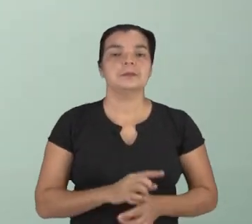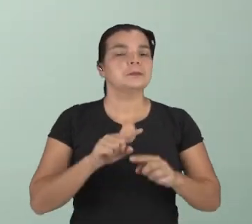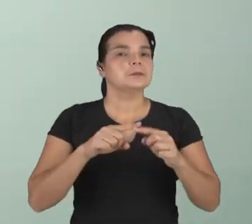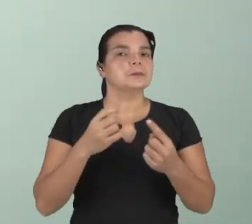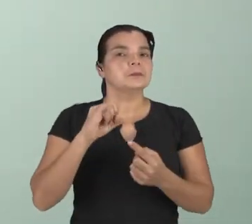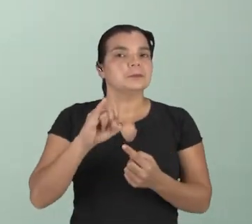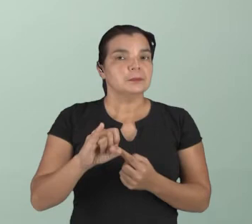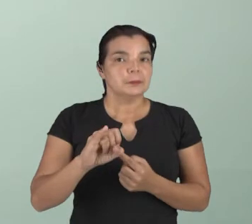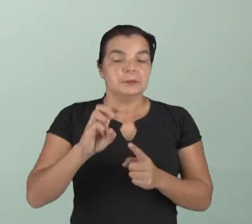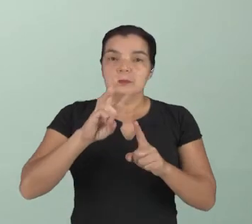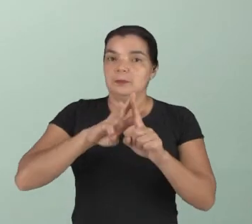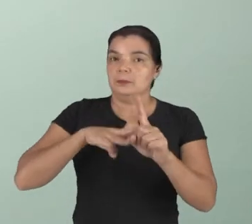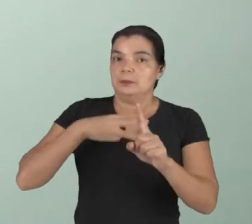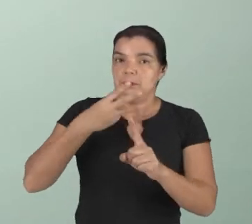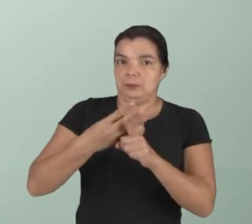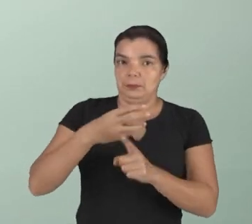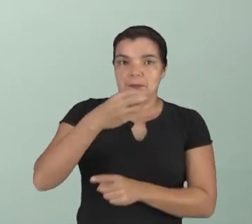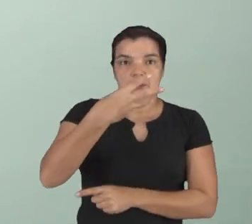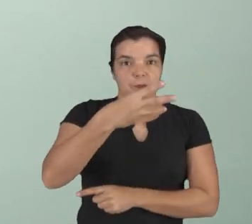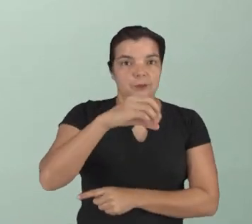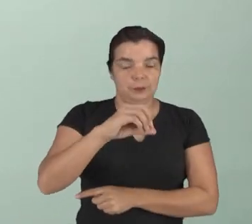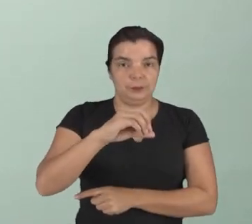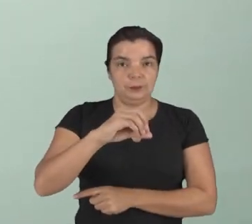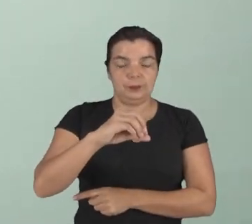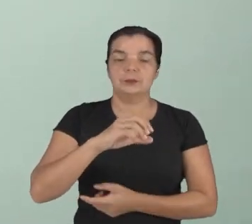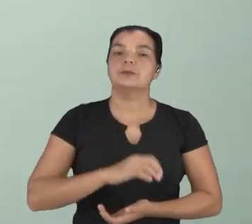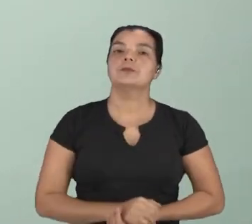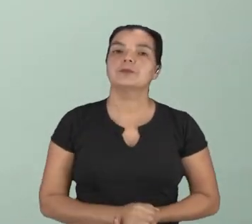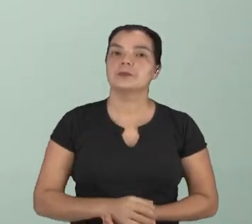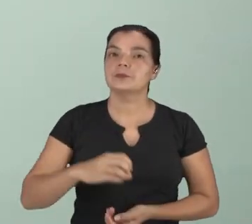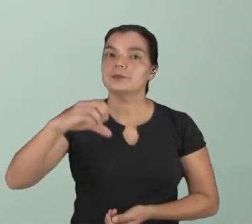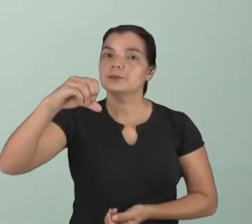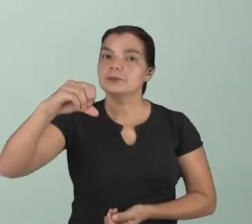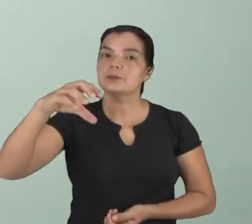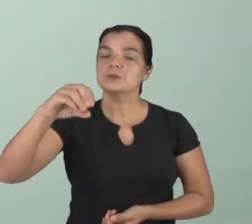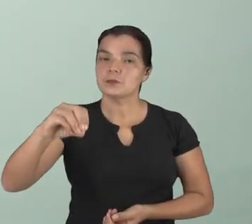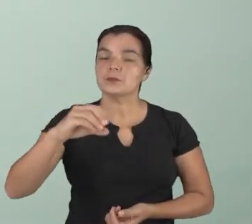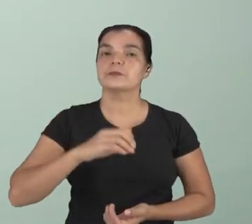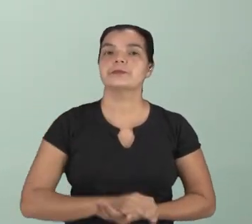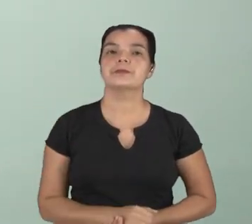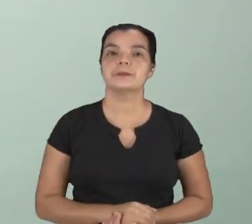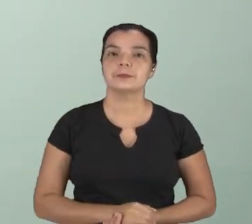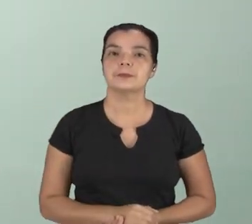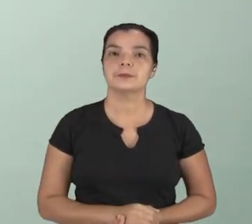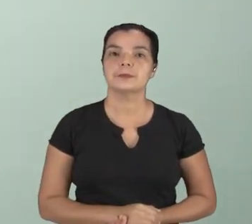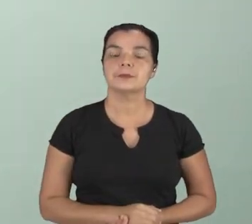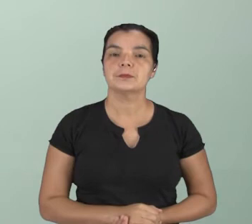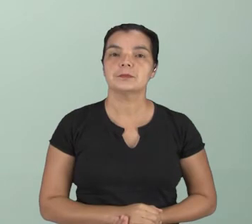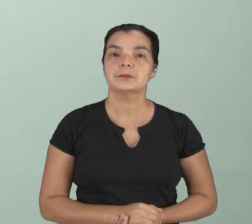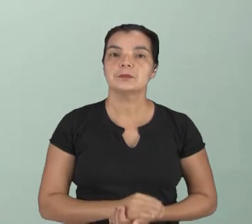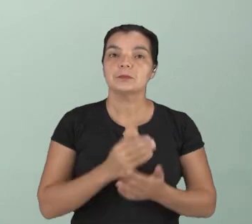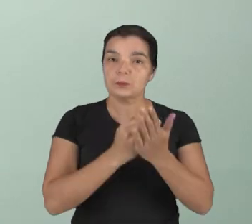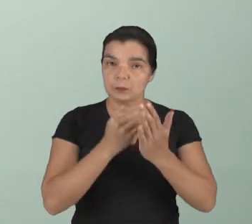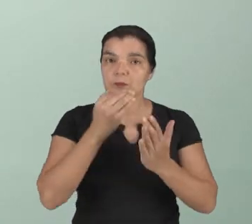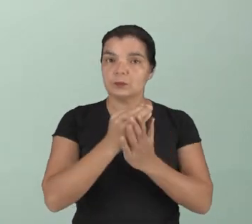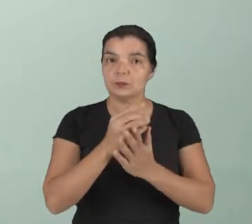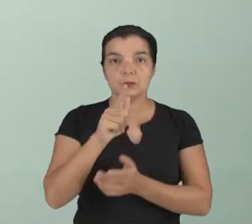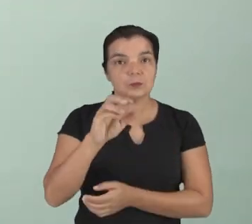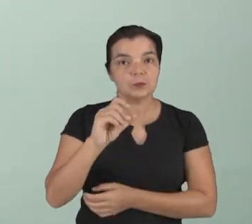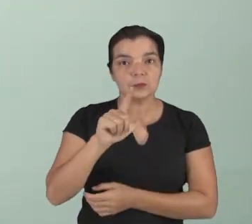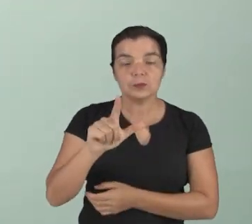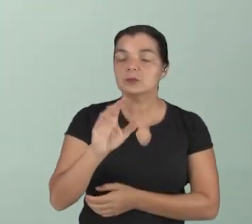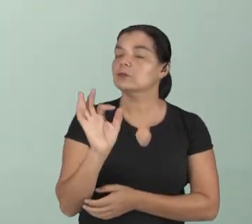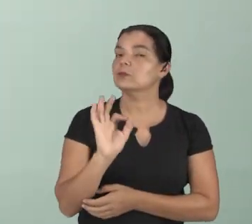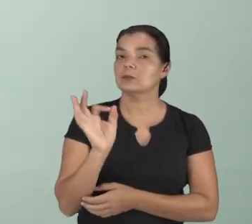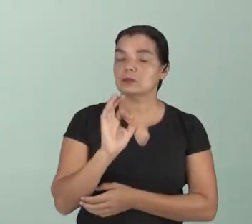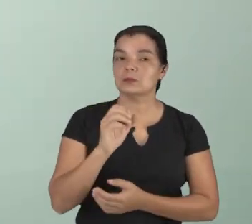se eu triplicar de 30 para 90, eu vou aumentar a quantidade de gol? Não,